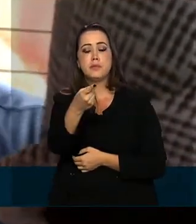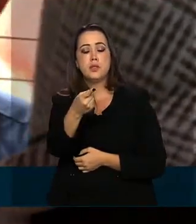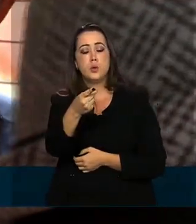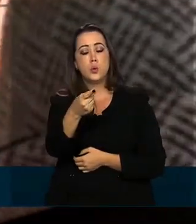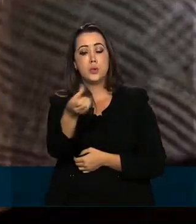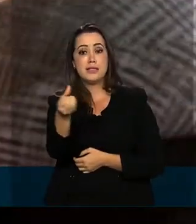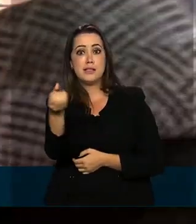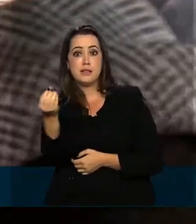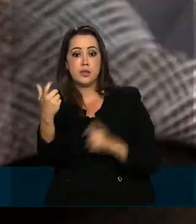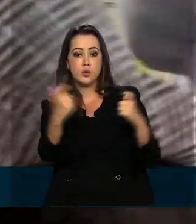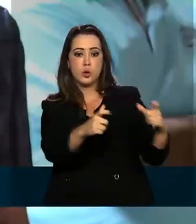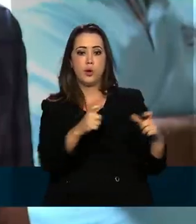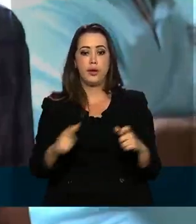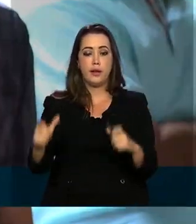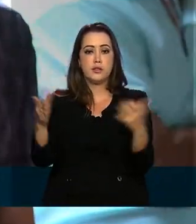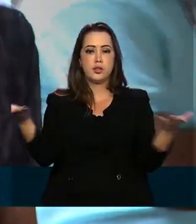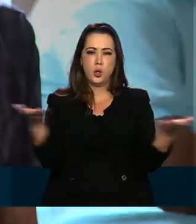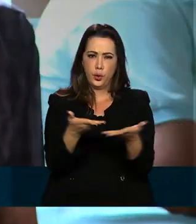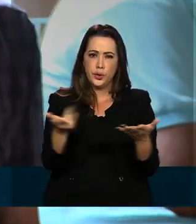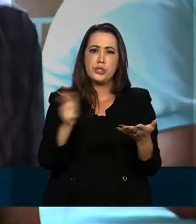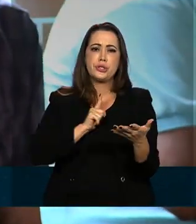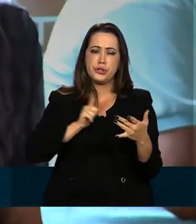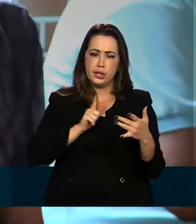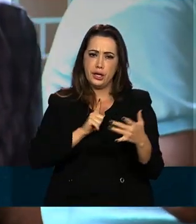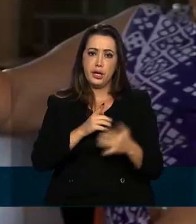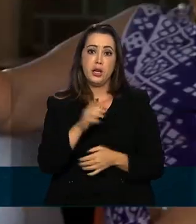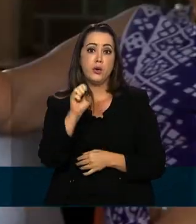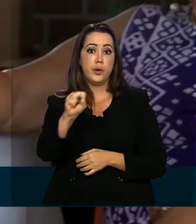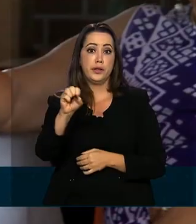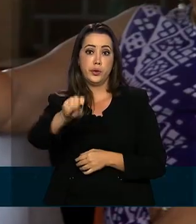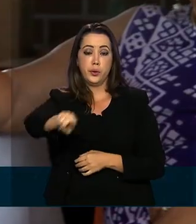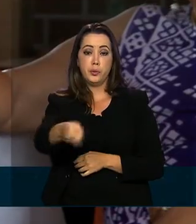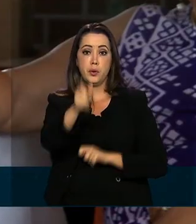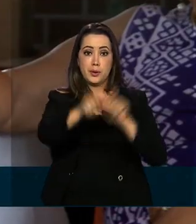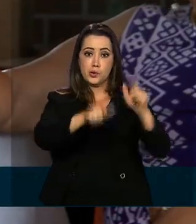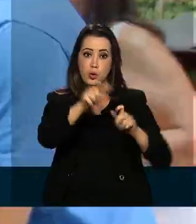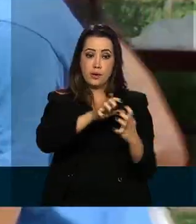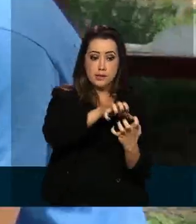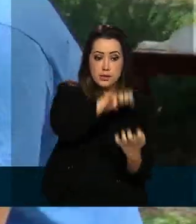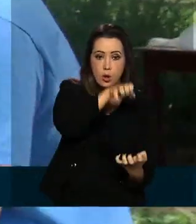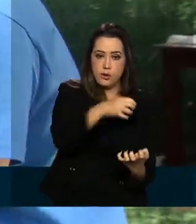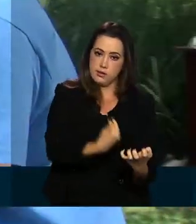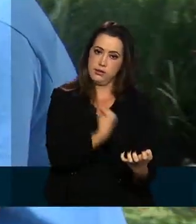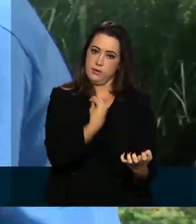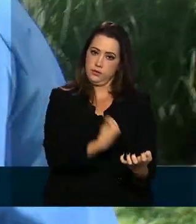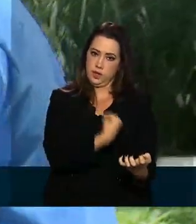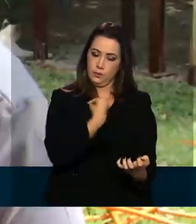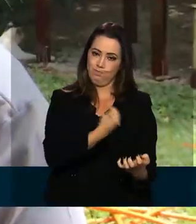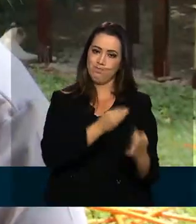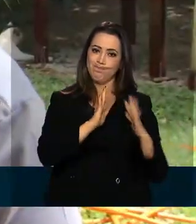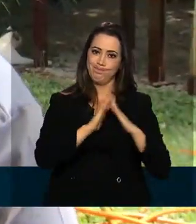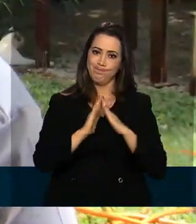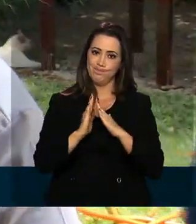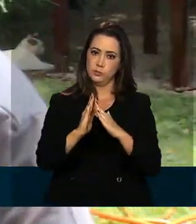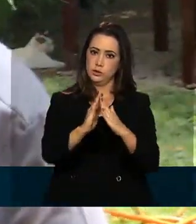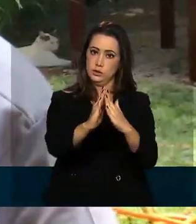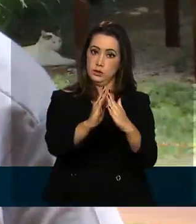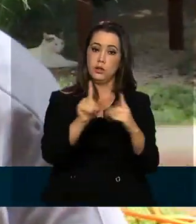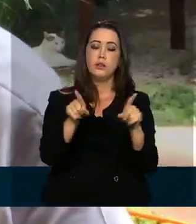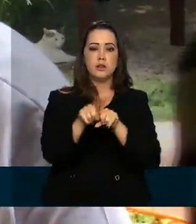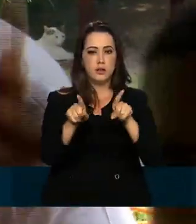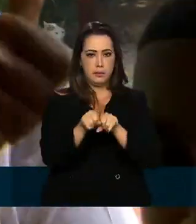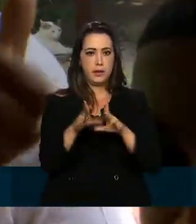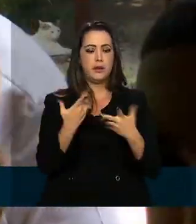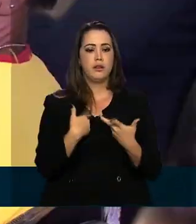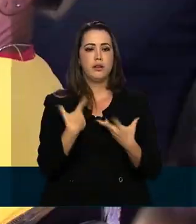locais que abrigam atualmente 88 mil idosos em todo o Brasil. Além de recursos, as instituições também estão